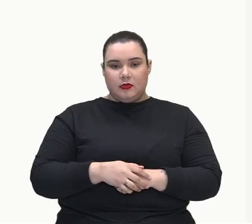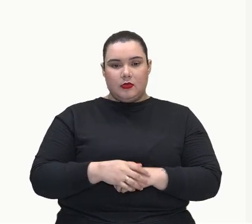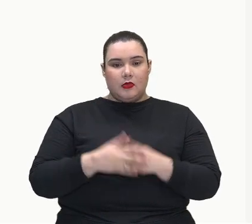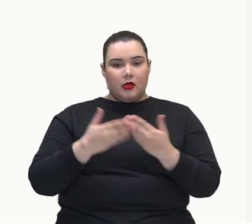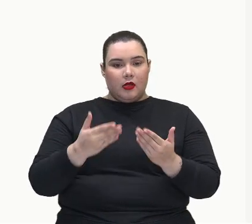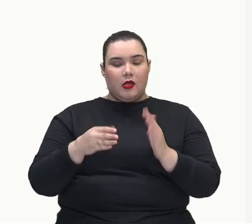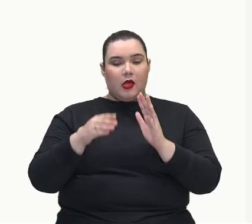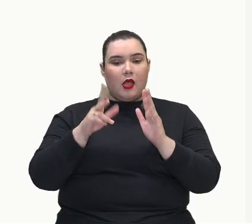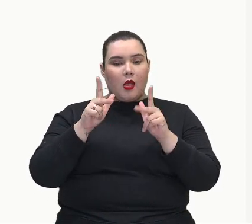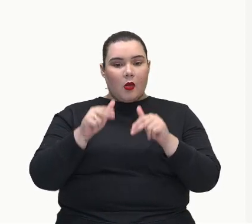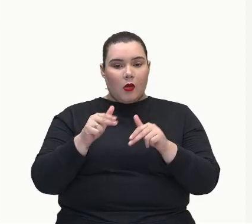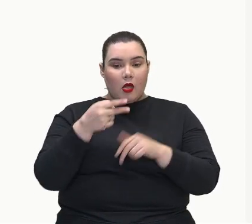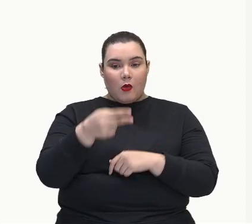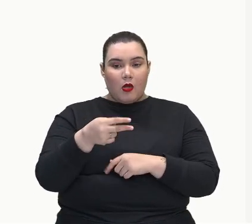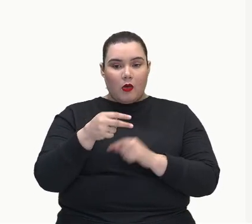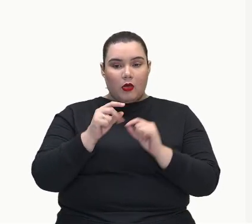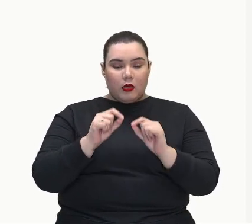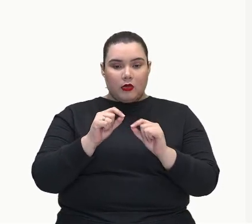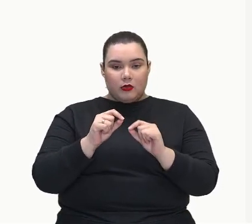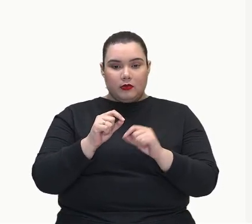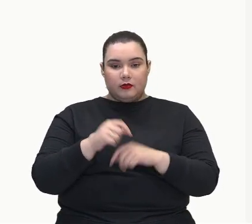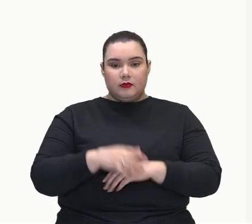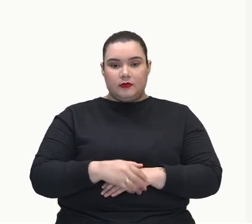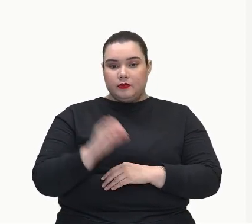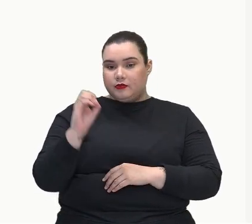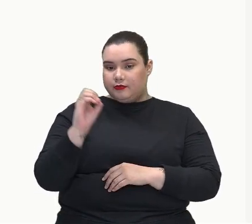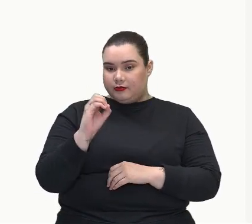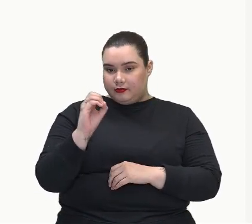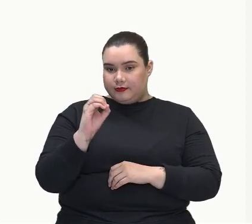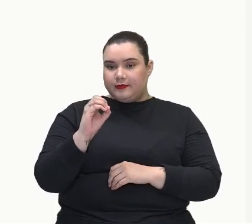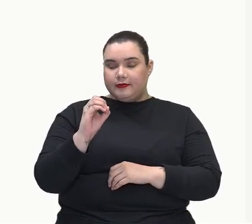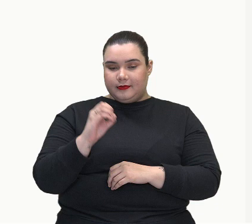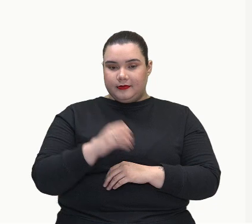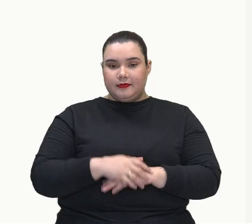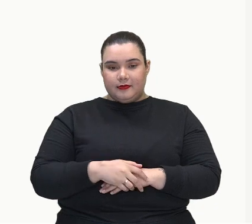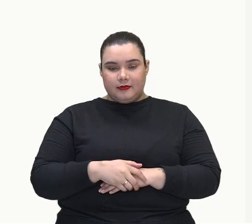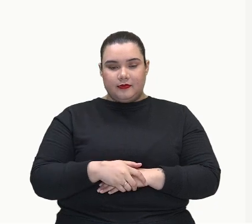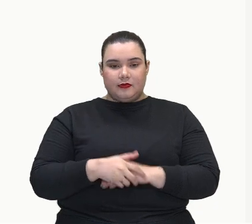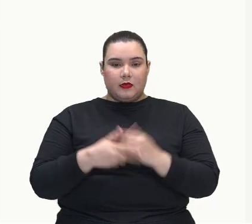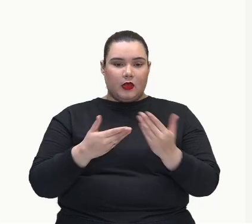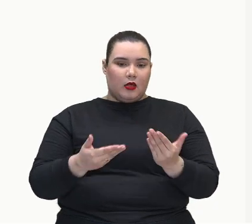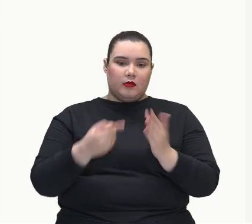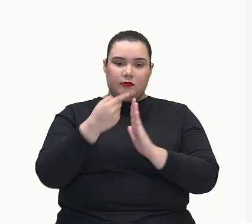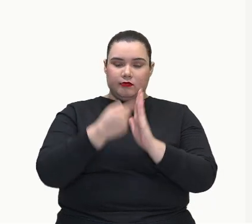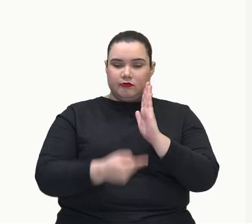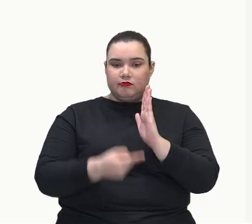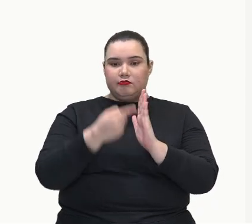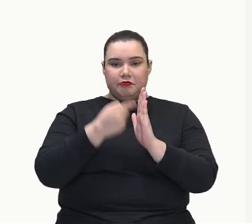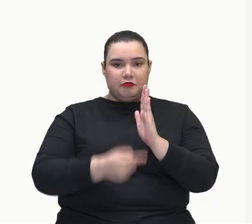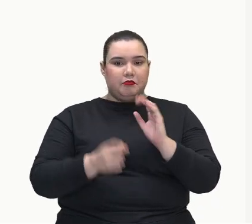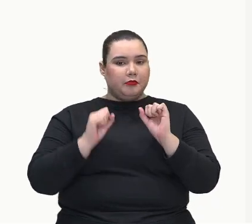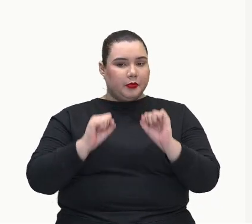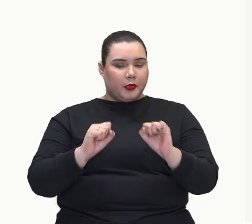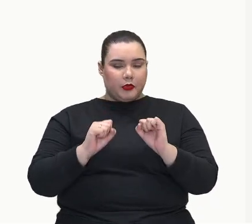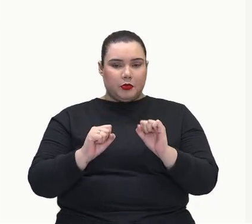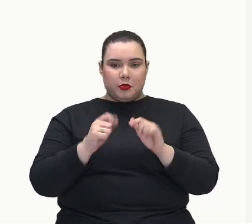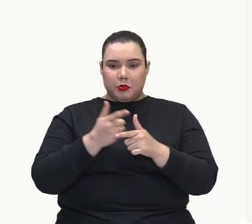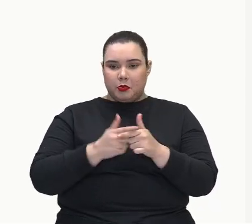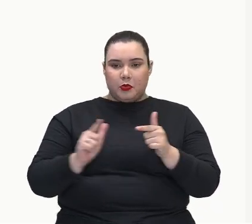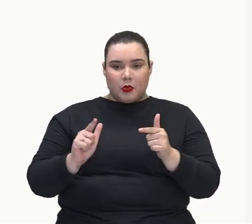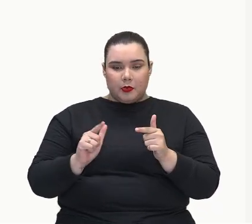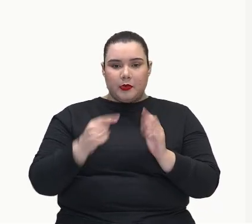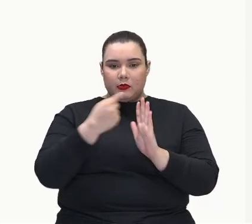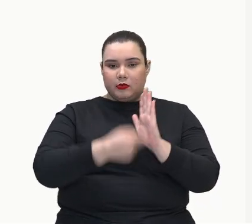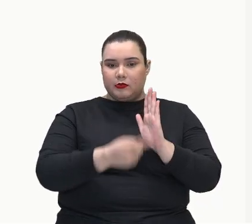igual a quanto? É igual a 0. A gente cancela x ao quadrado com menos x ao quadrado. Da